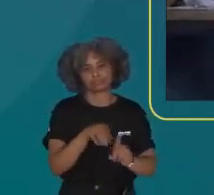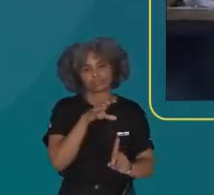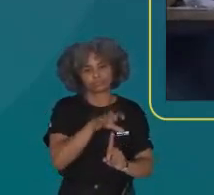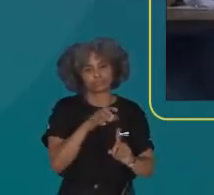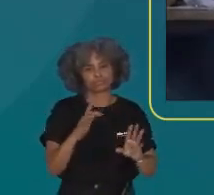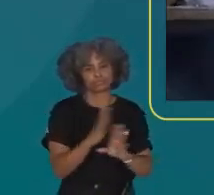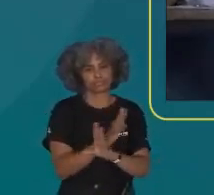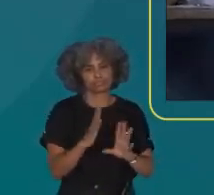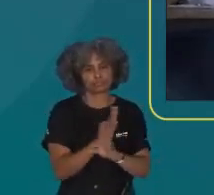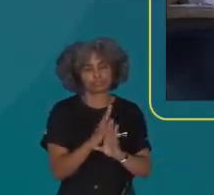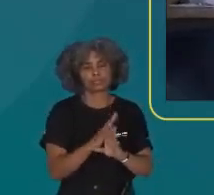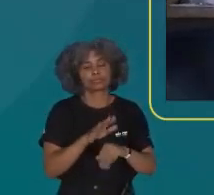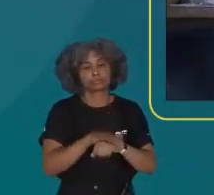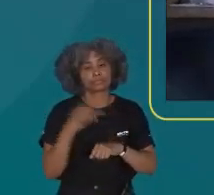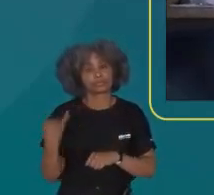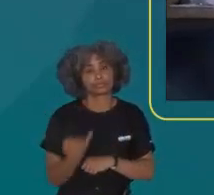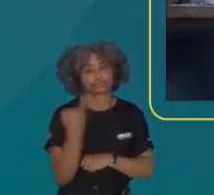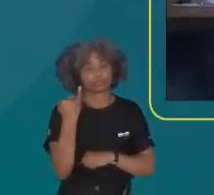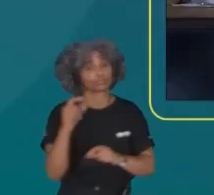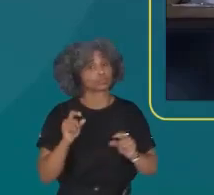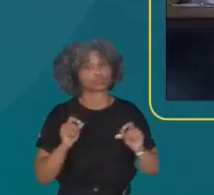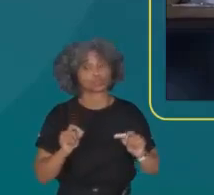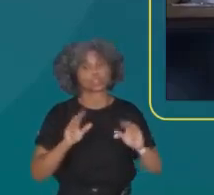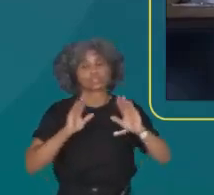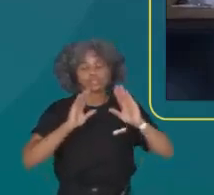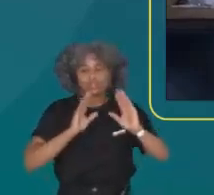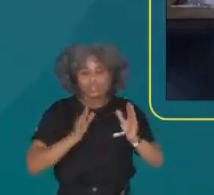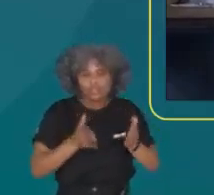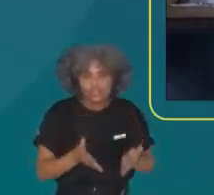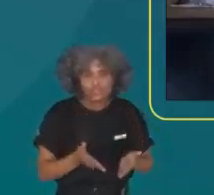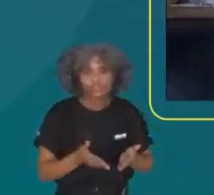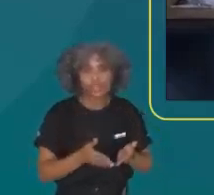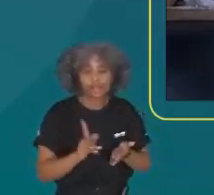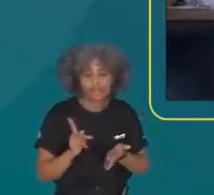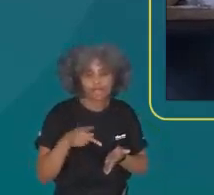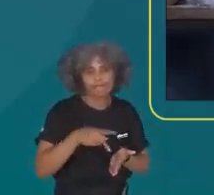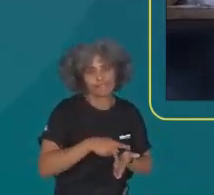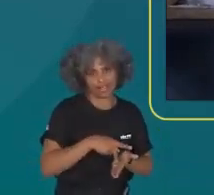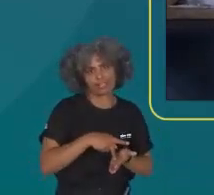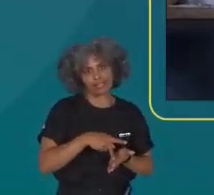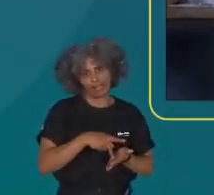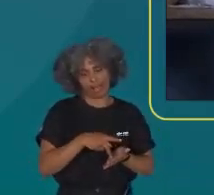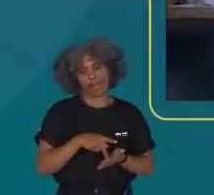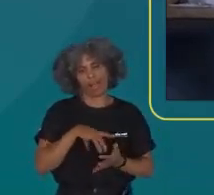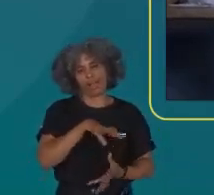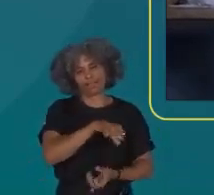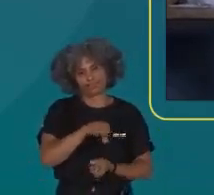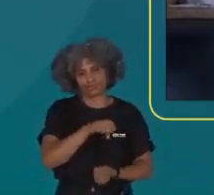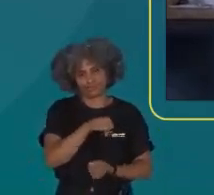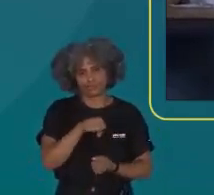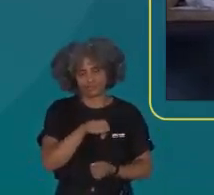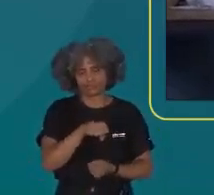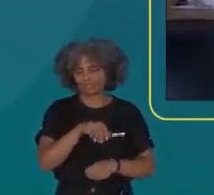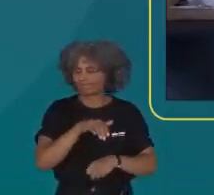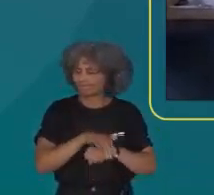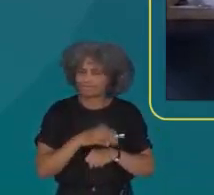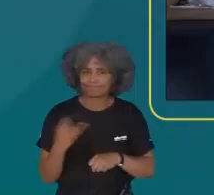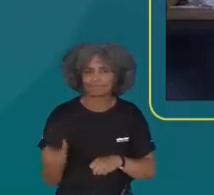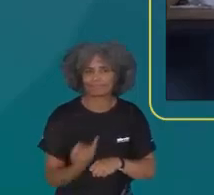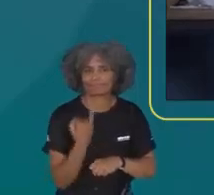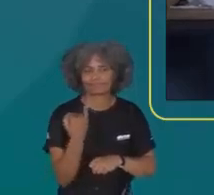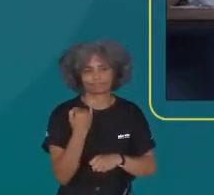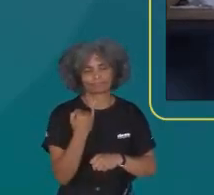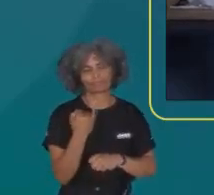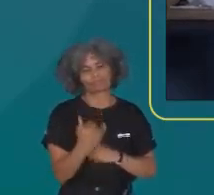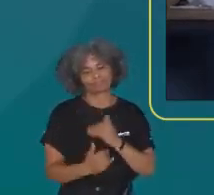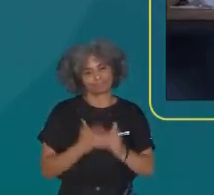sido o verdadeiro motor da construção de ecossistemas sustentáveis ingrediente essencial no avanço da